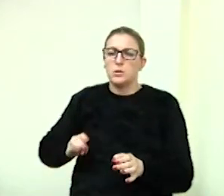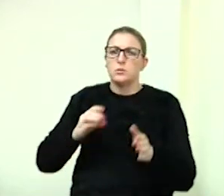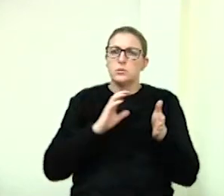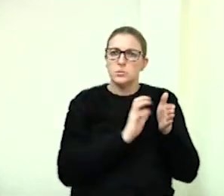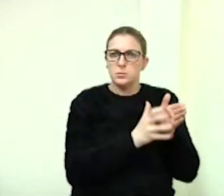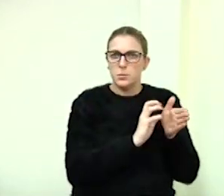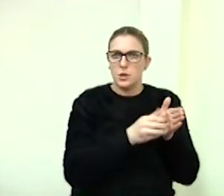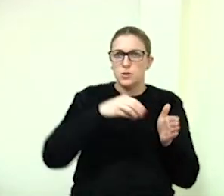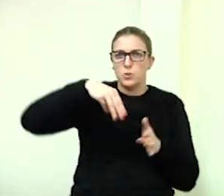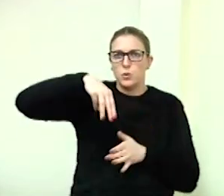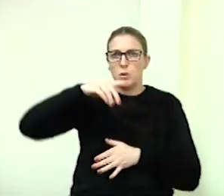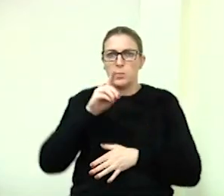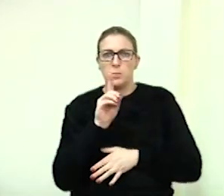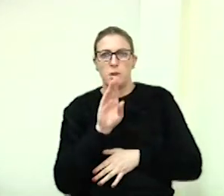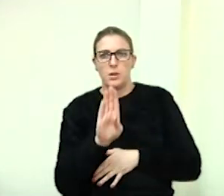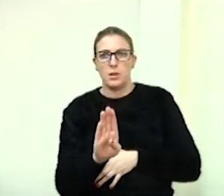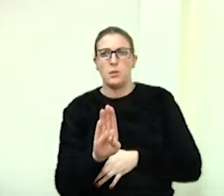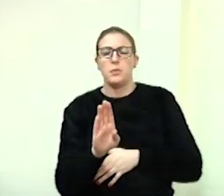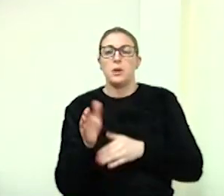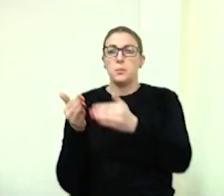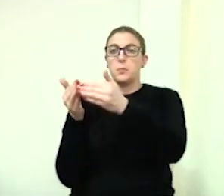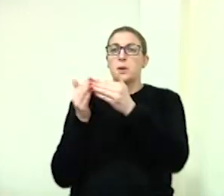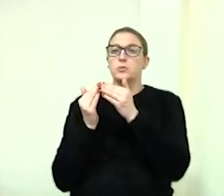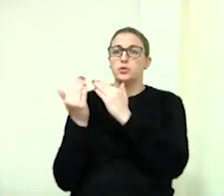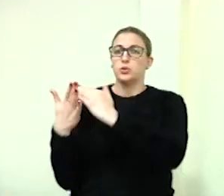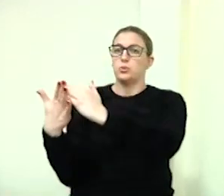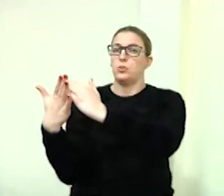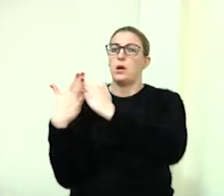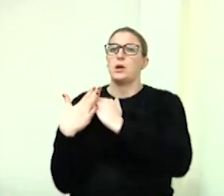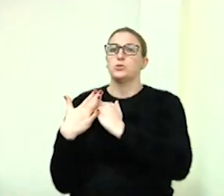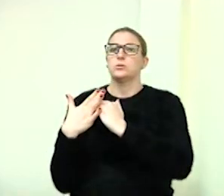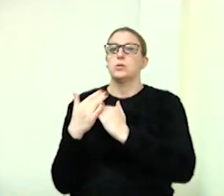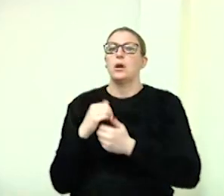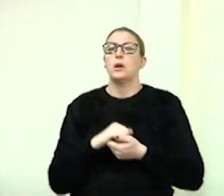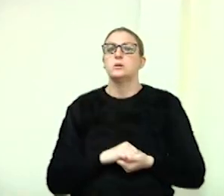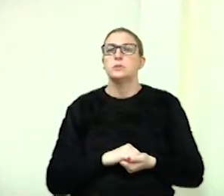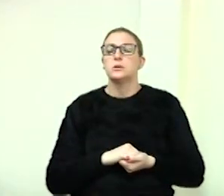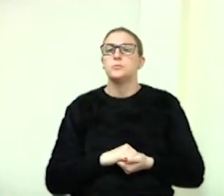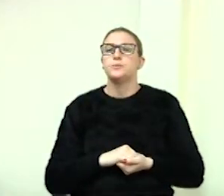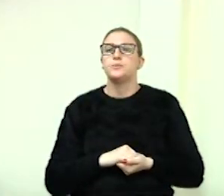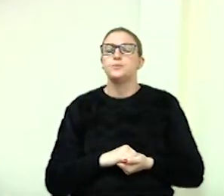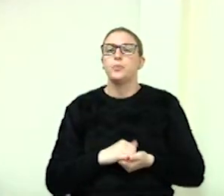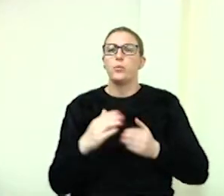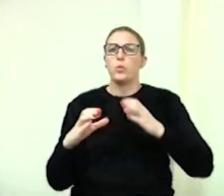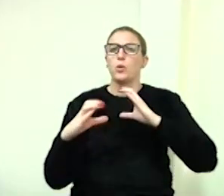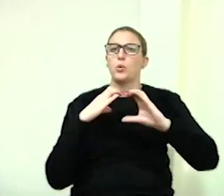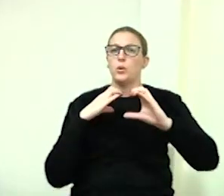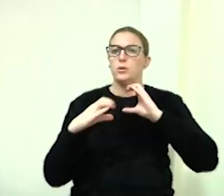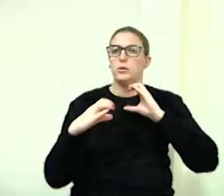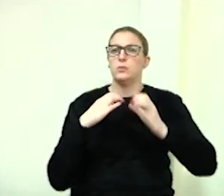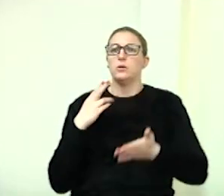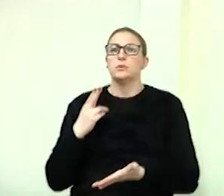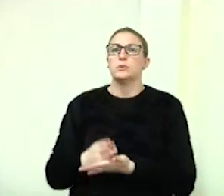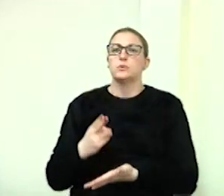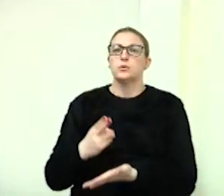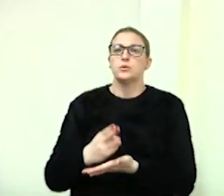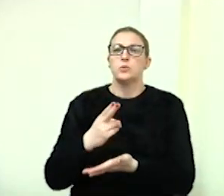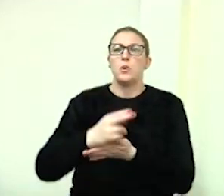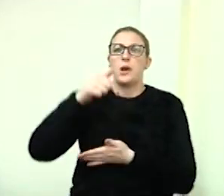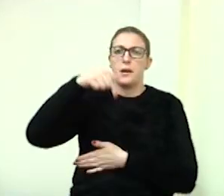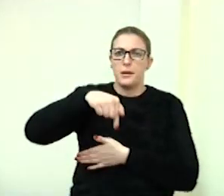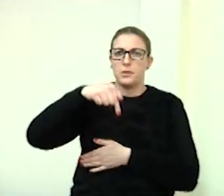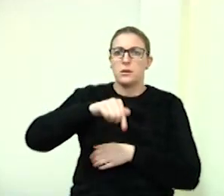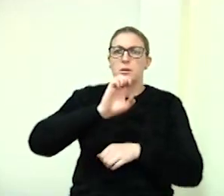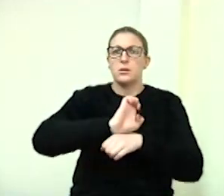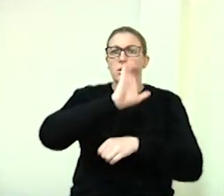reivindicando, então, que intercedesse por essa coordenadoria para que se mantivesse, até porque também,